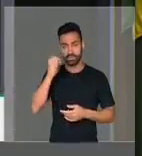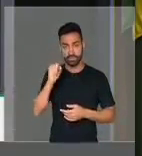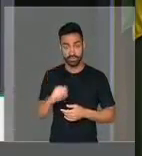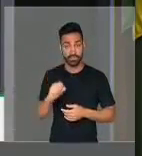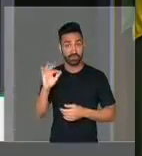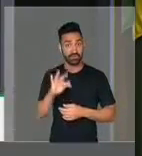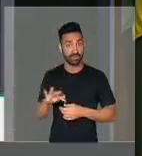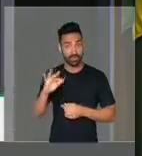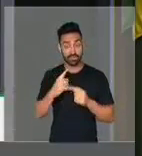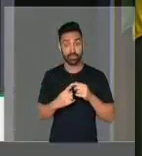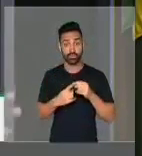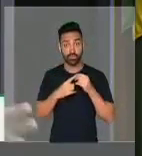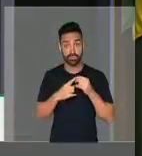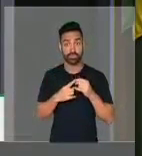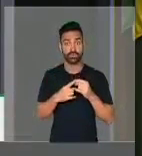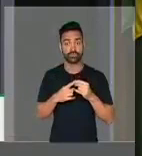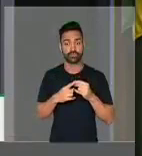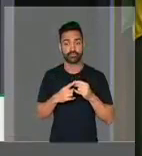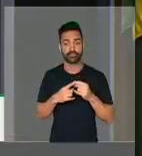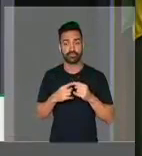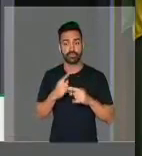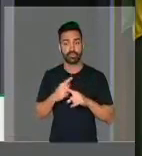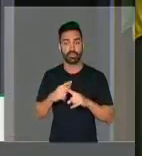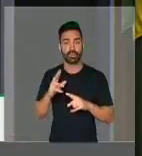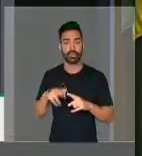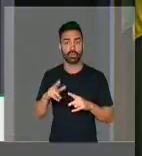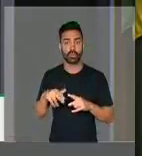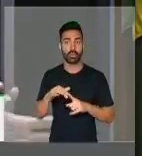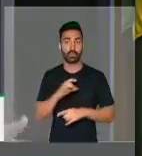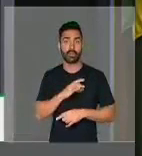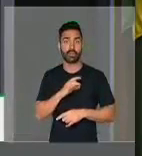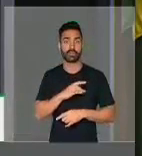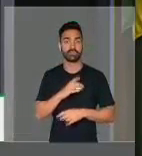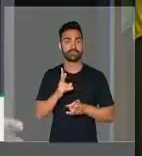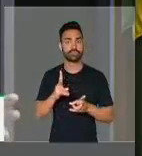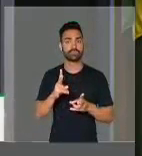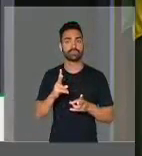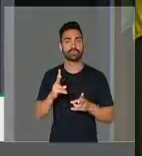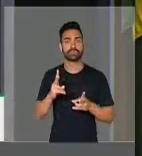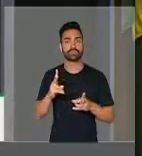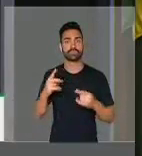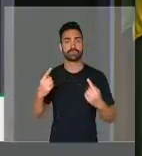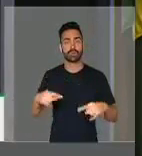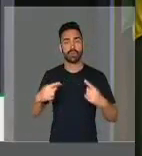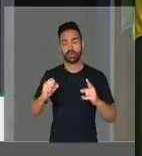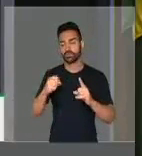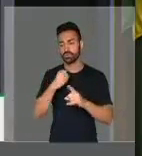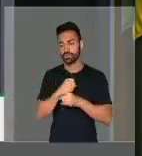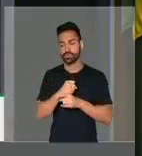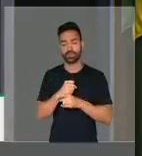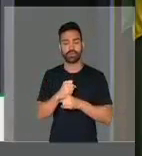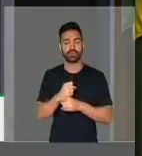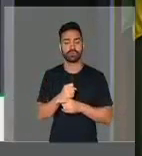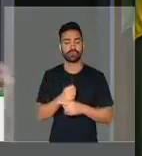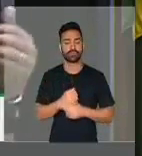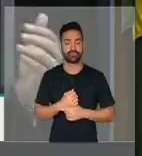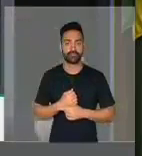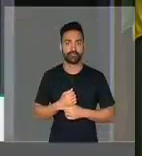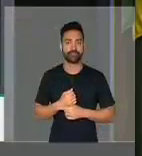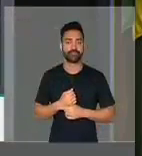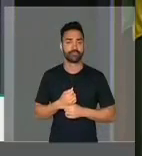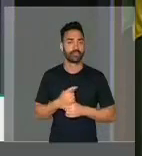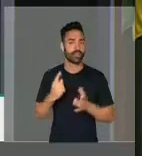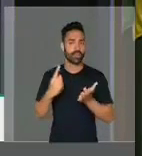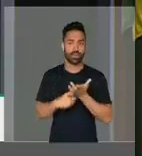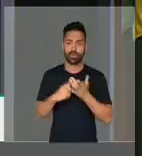dos Petroleiros, que não vacilou em nenhum momento em fazer essa mobilização dos trabalhadores, da sociedade, com realização de sessões em